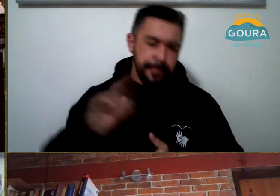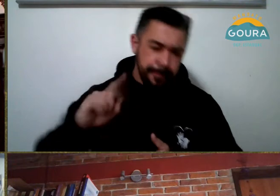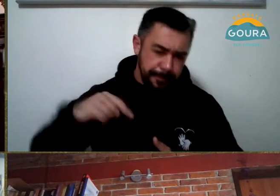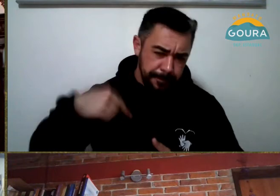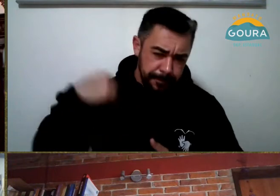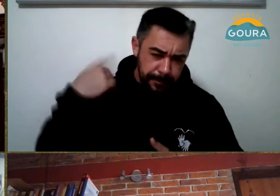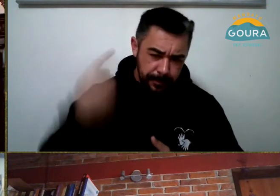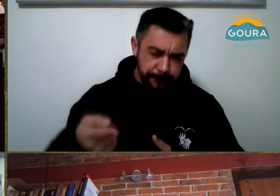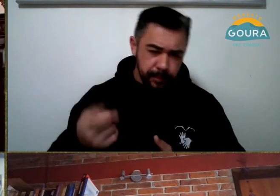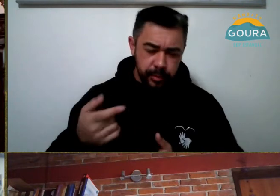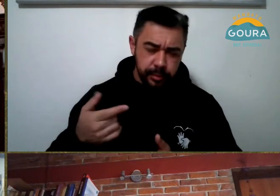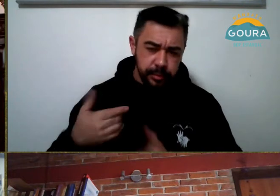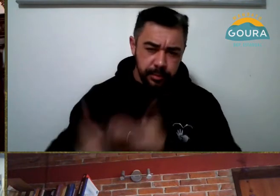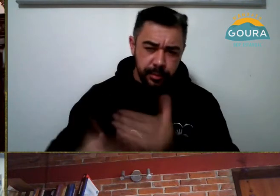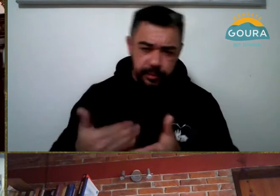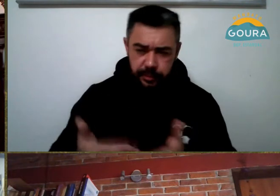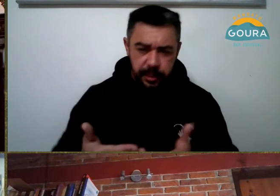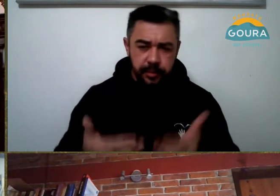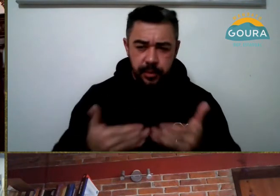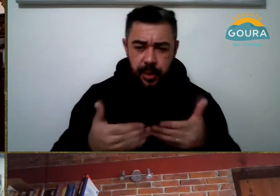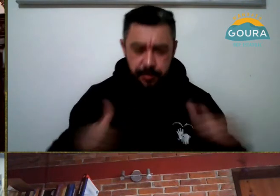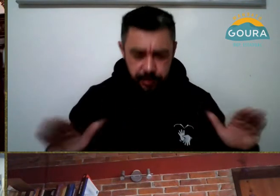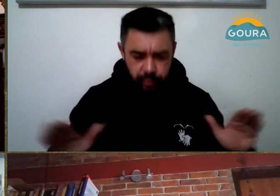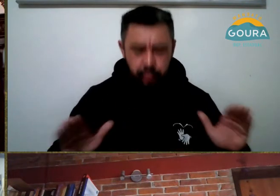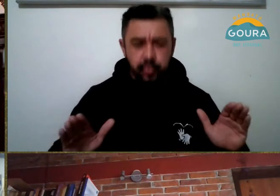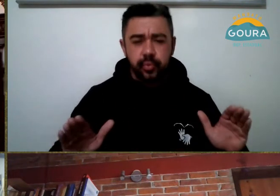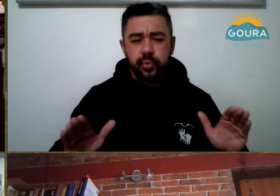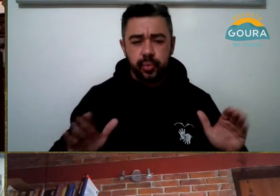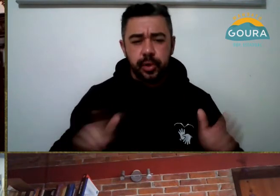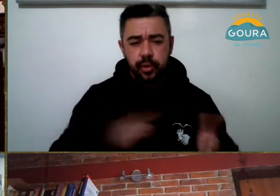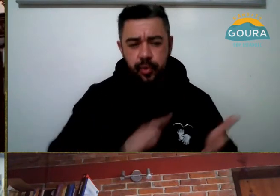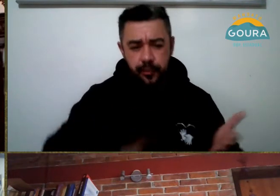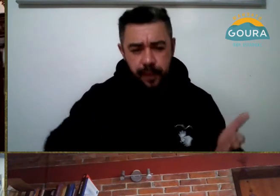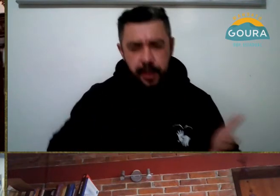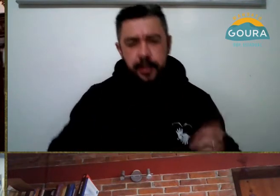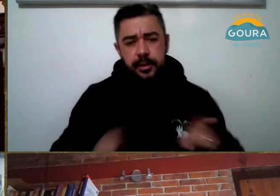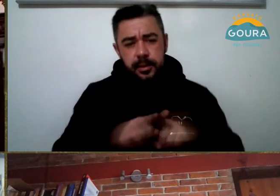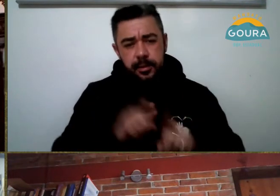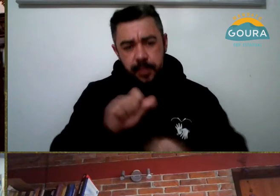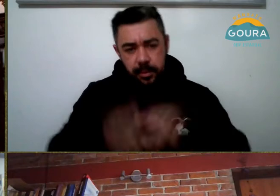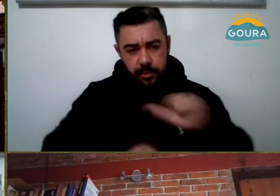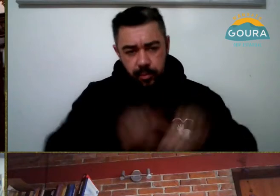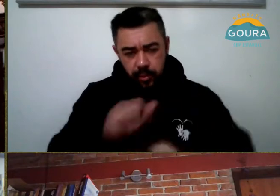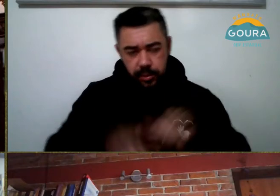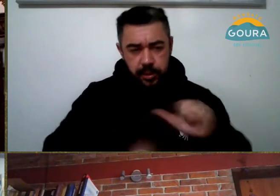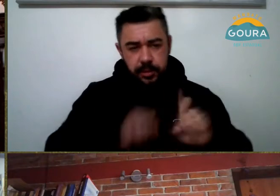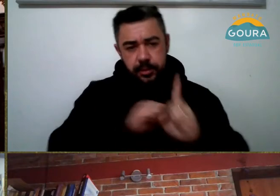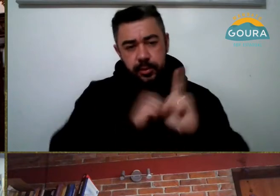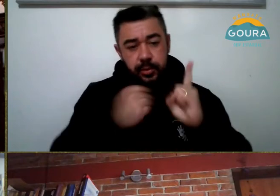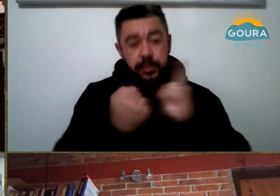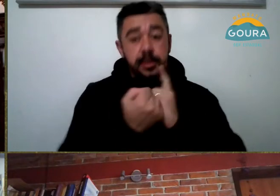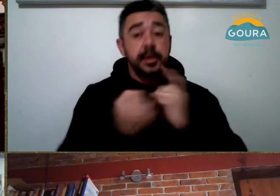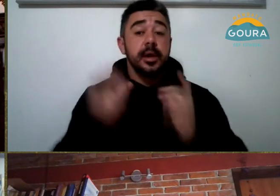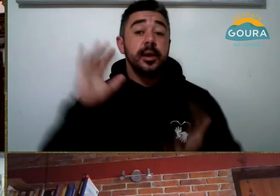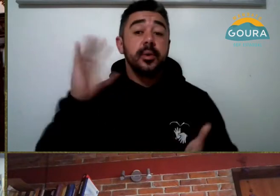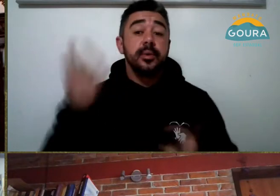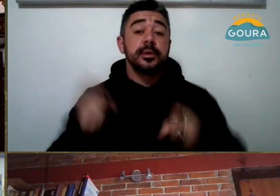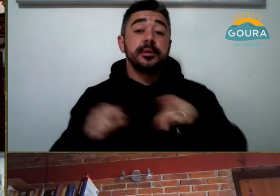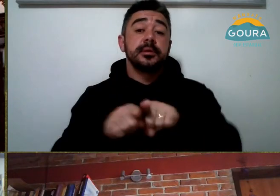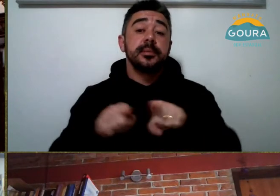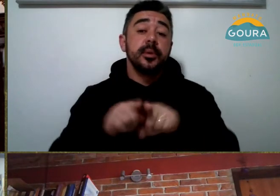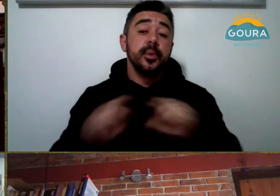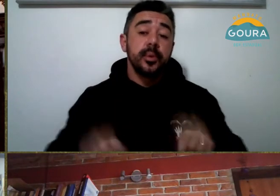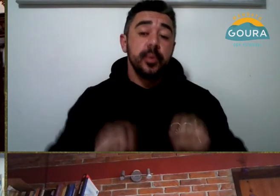processo de abertura e de mudanças muito rápidas na nossa sociedade, acontece também o processo